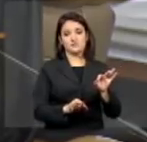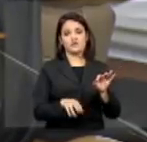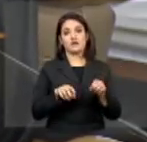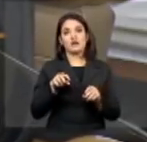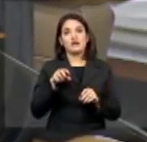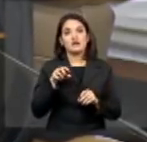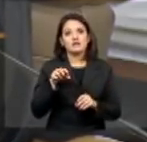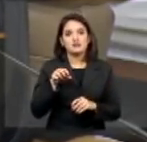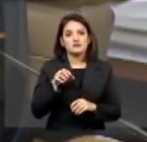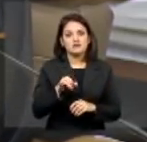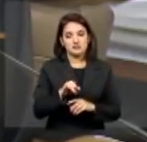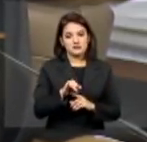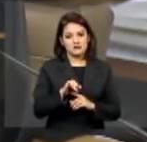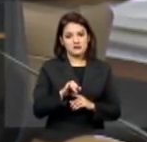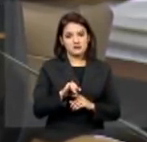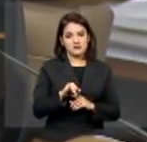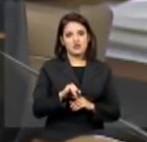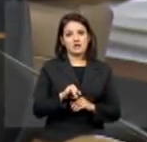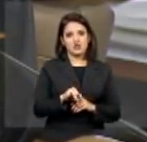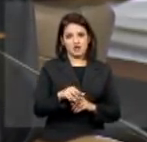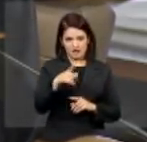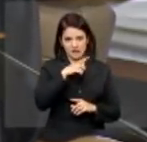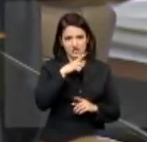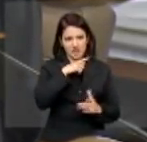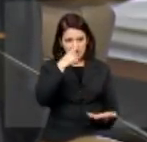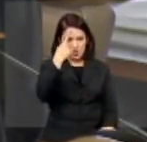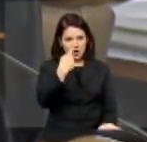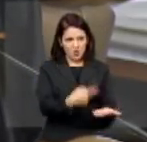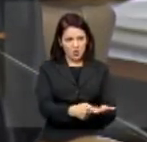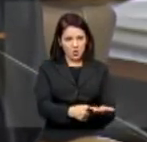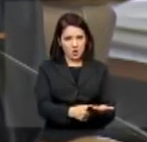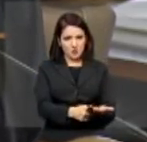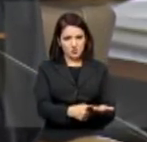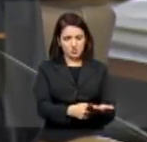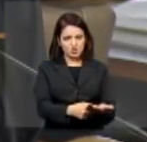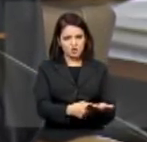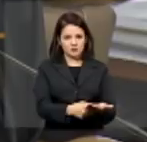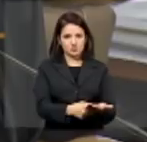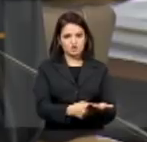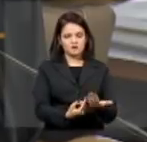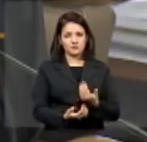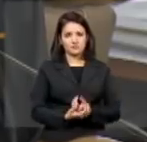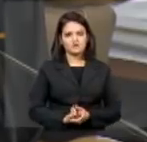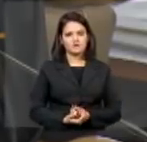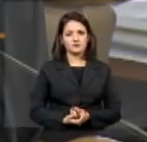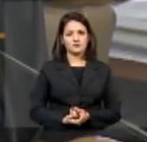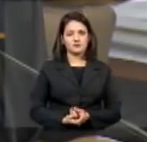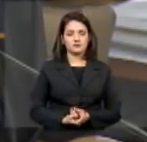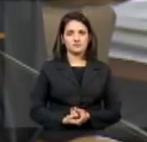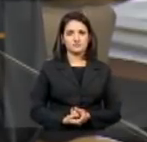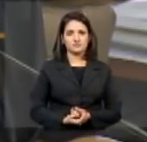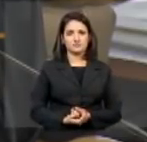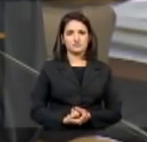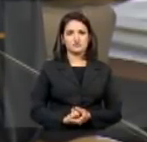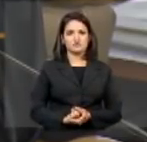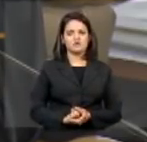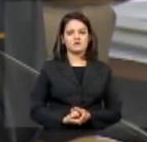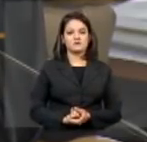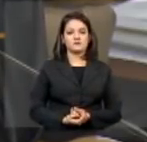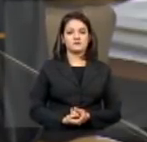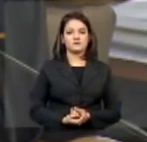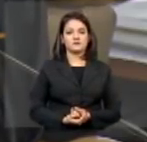ou seja na existência de um acordo de colaboração a partir de determinada linha de